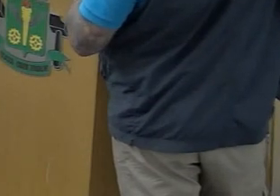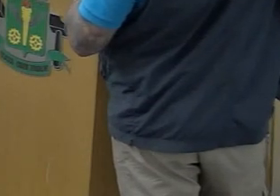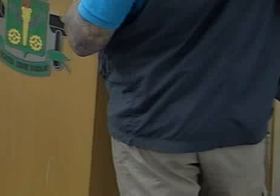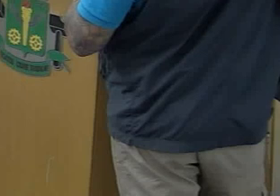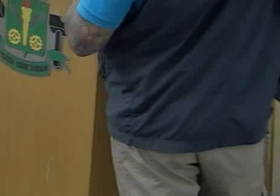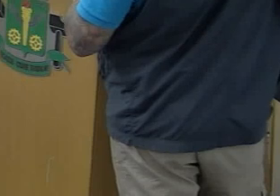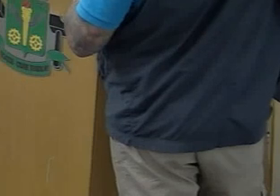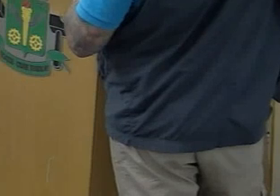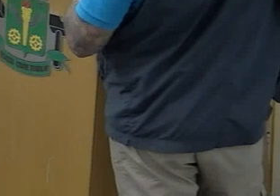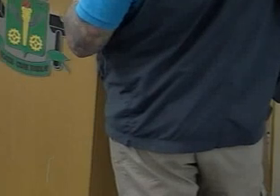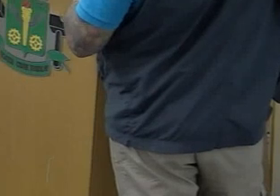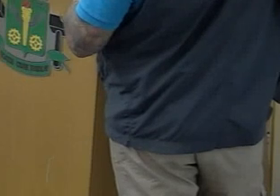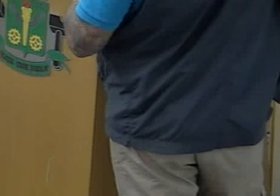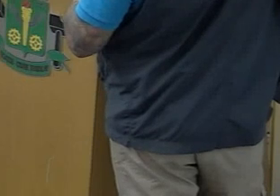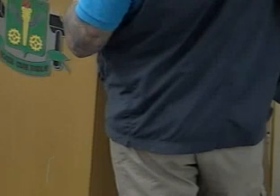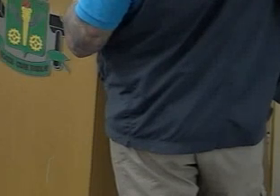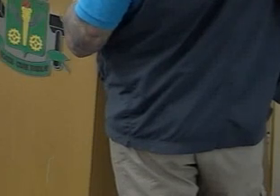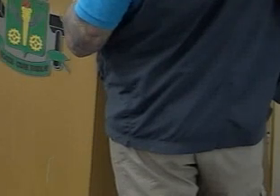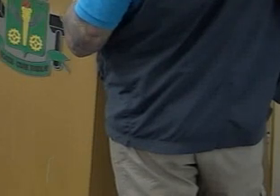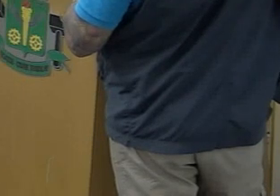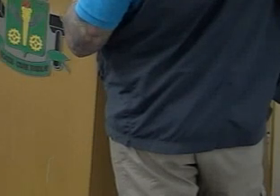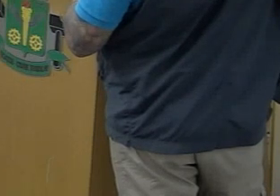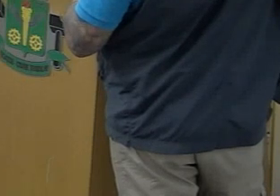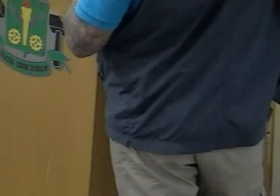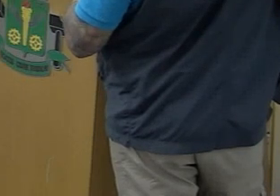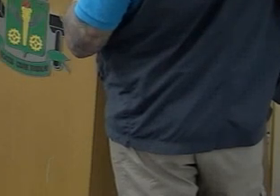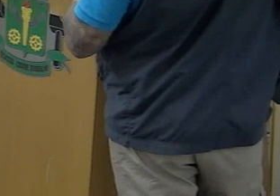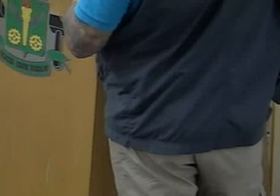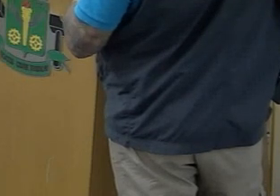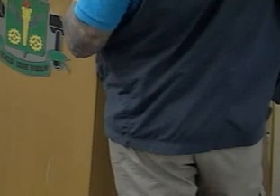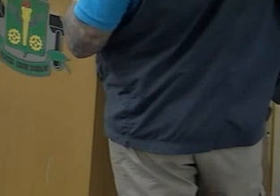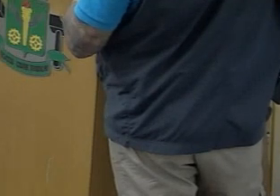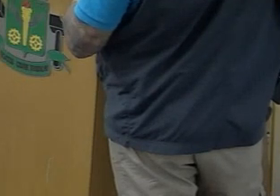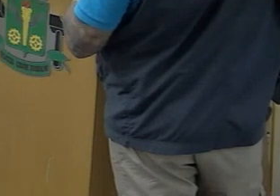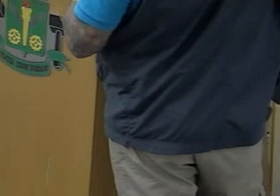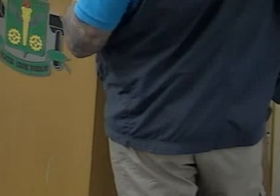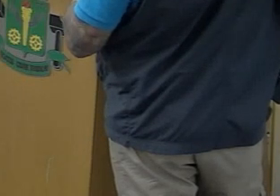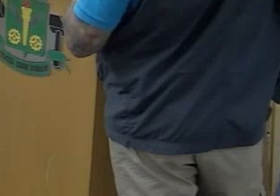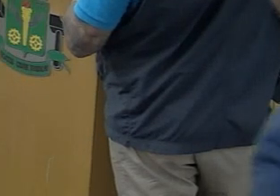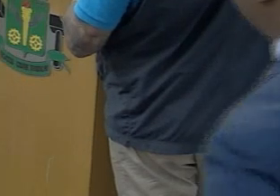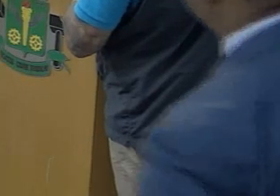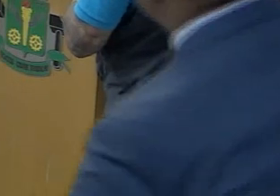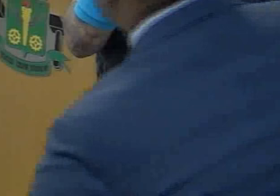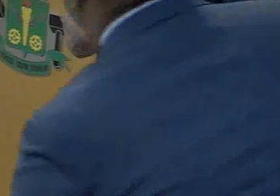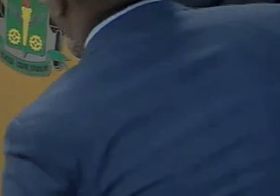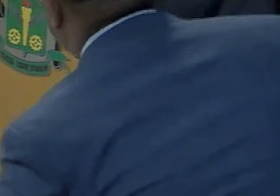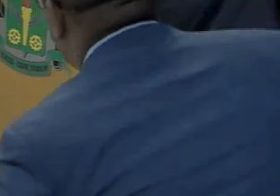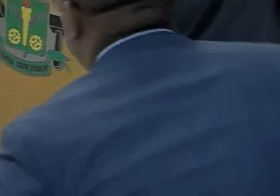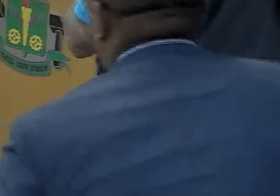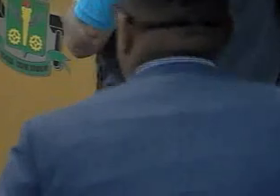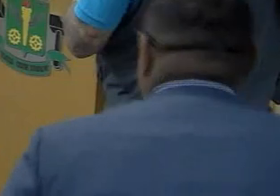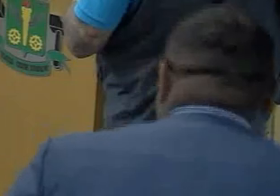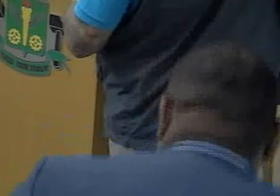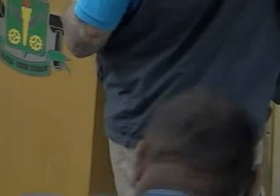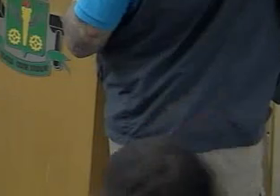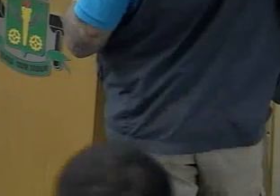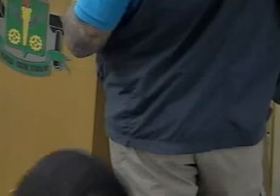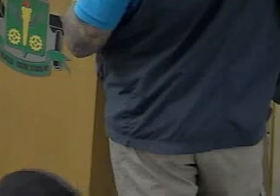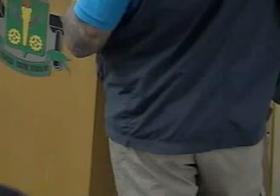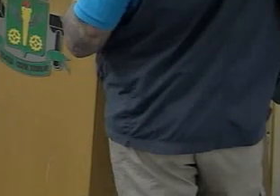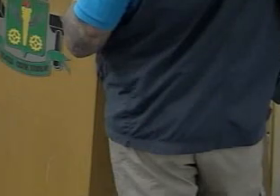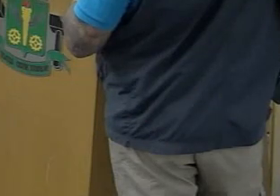vereadores presente. Boa tarde, senhor presidente. Boa tarde a todos. Estamos com 8 vereadores presentes até o